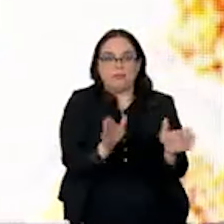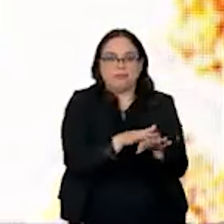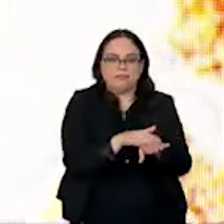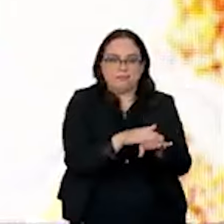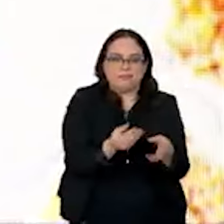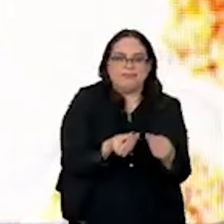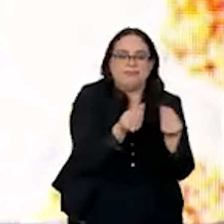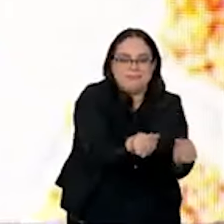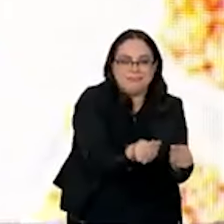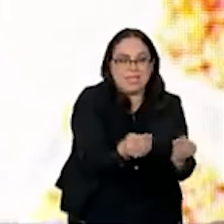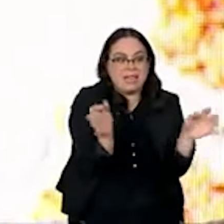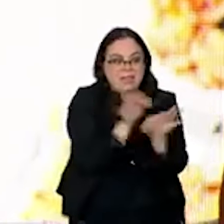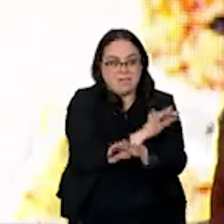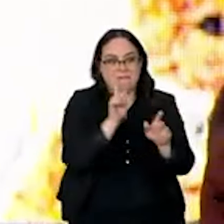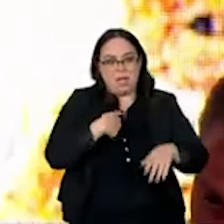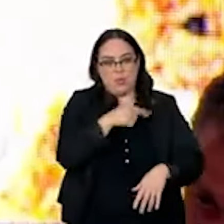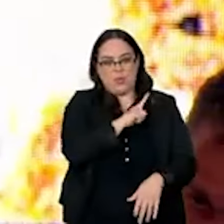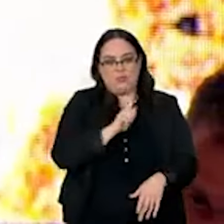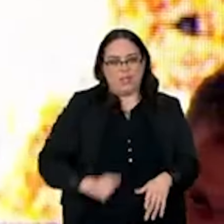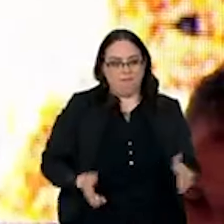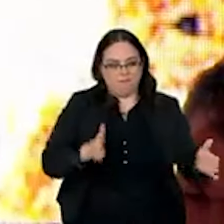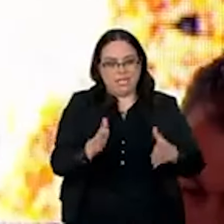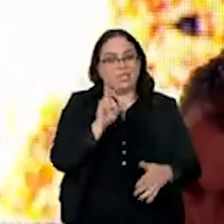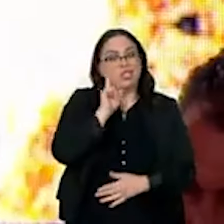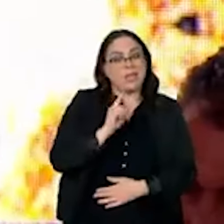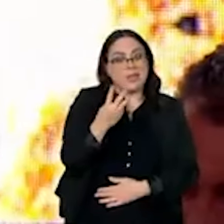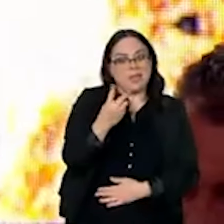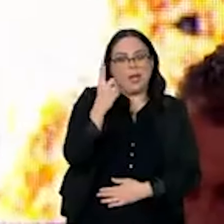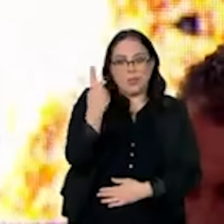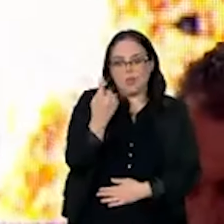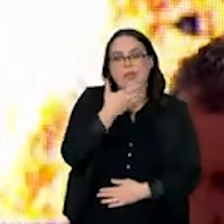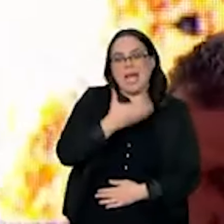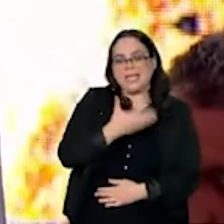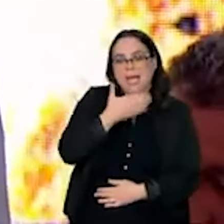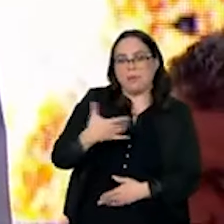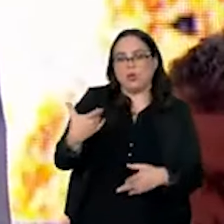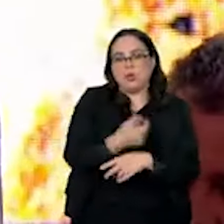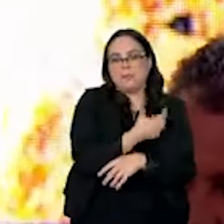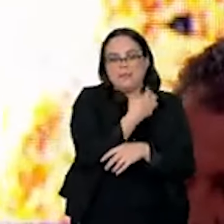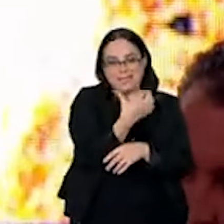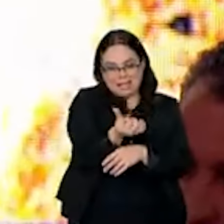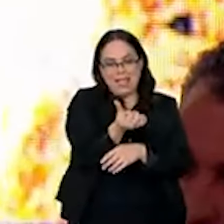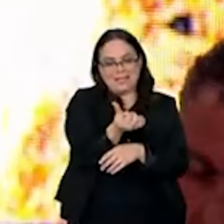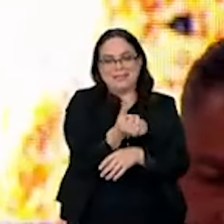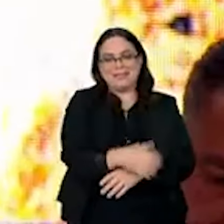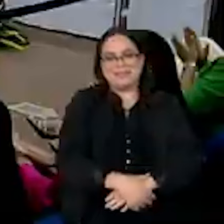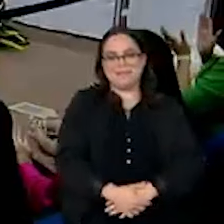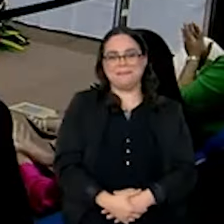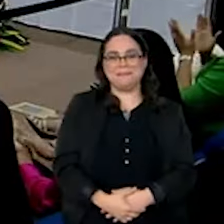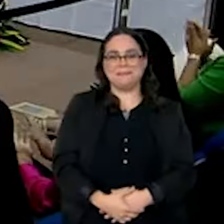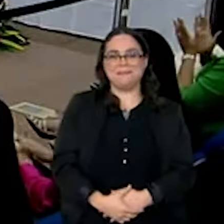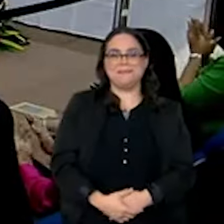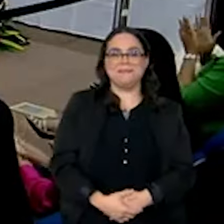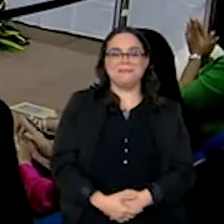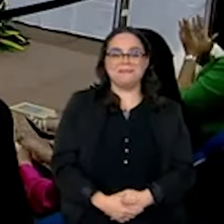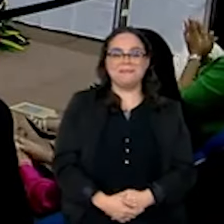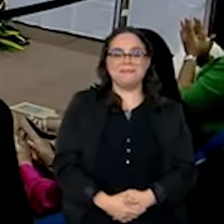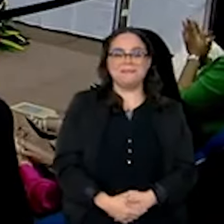brasileiro quando terminar o meu mandato, dia 31 de dezembro de 2026.